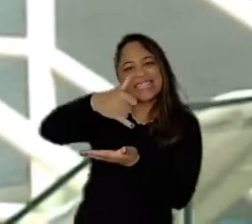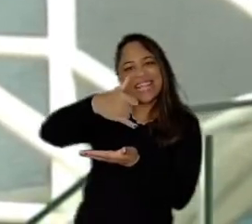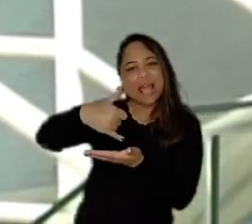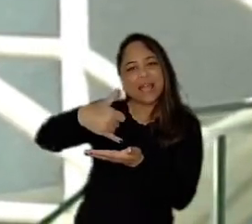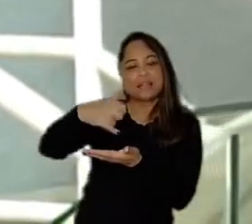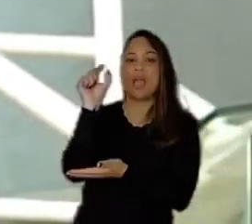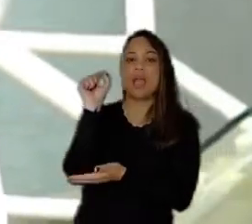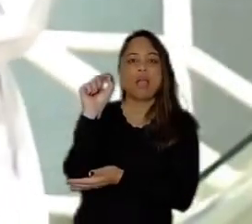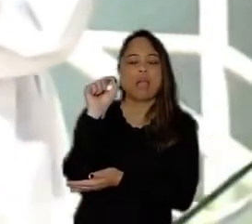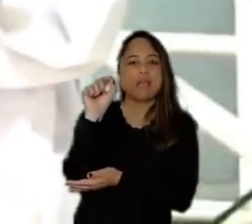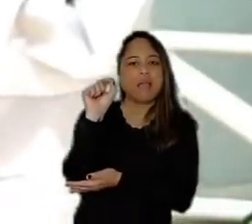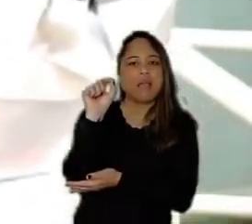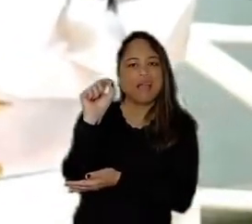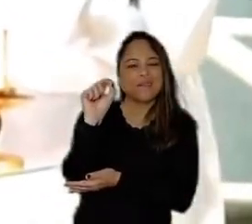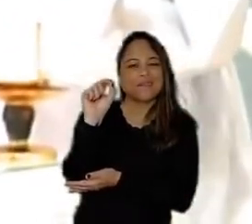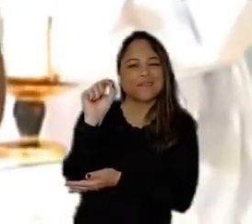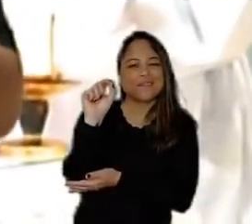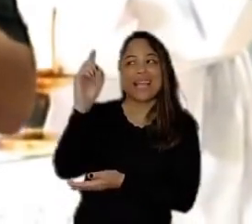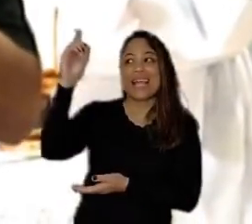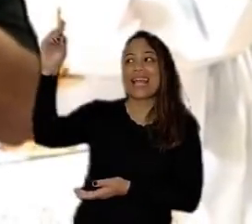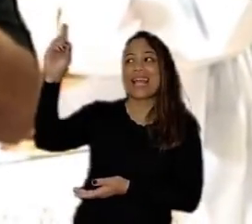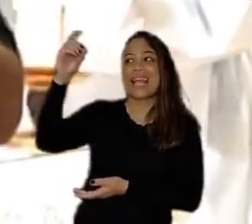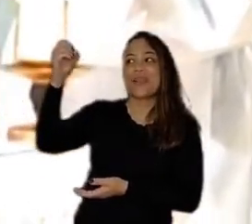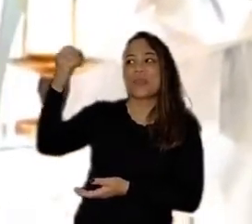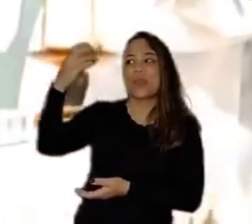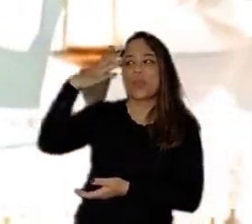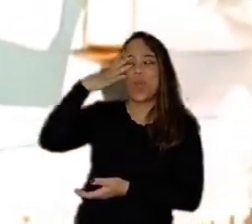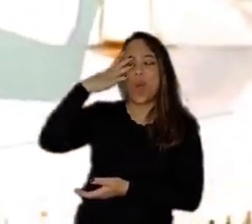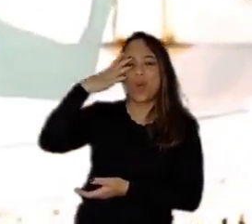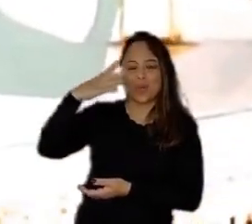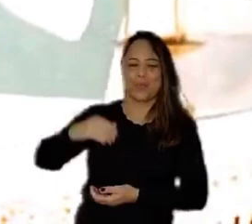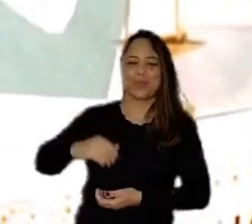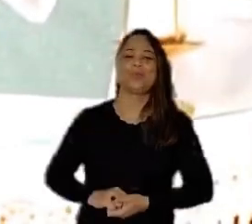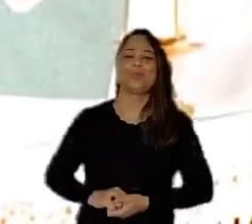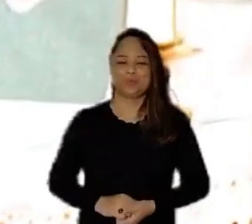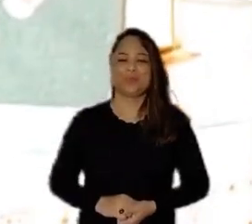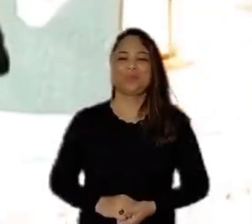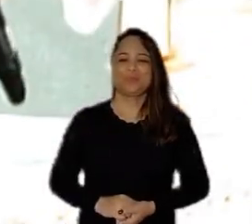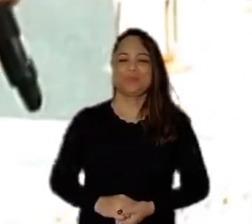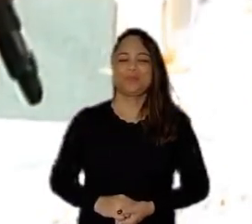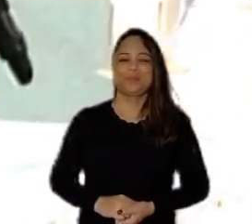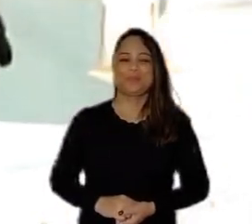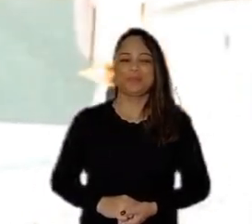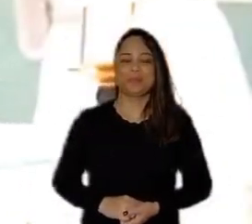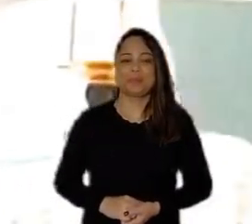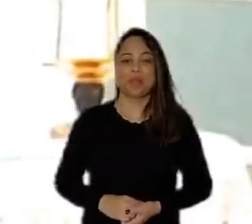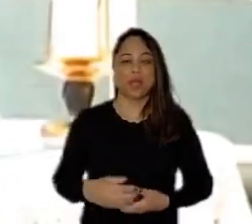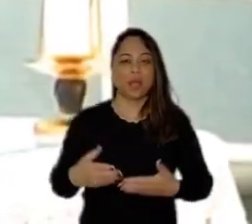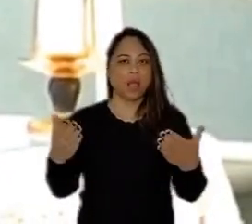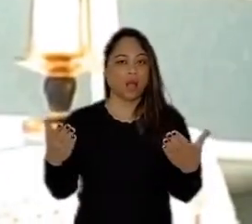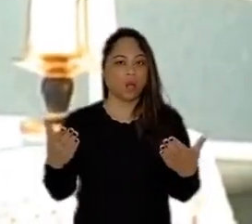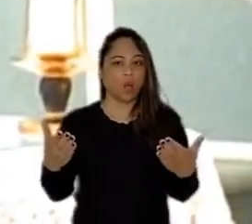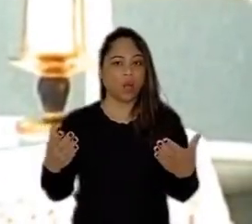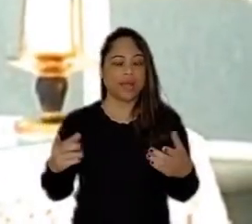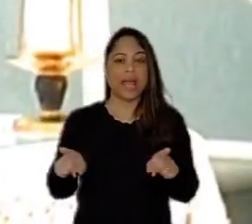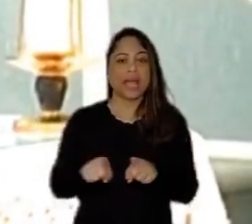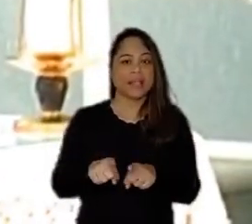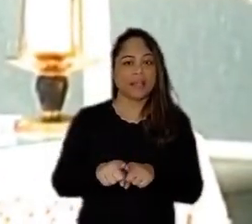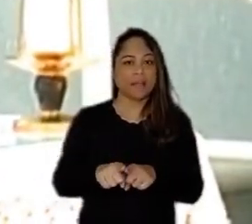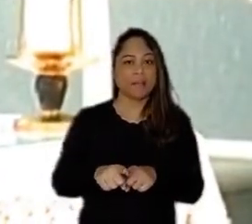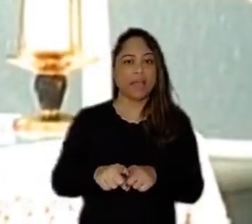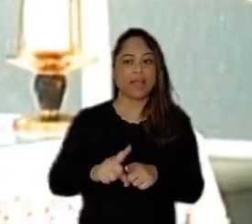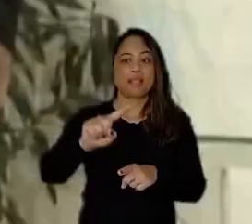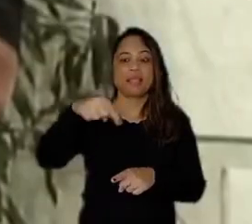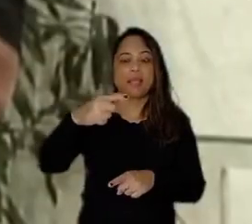essa lamparina acesa são as virtudes. E a mim, agora e à noite, me coube